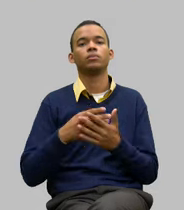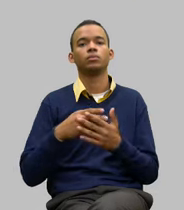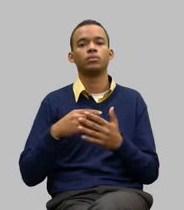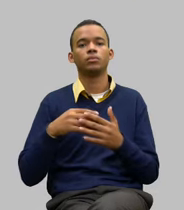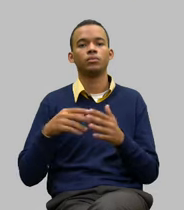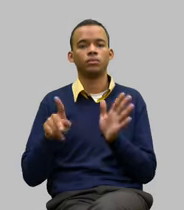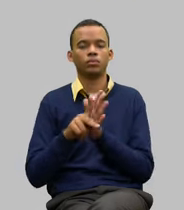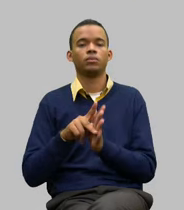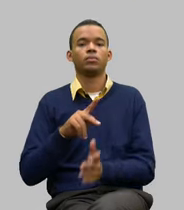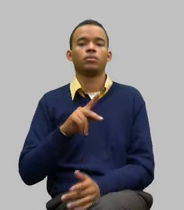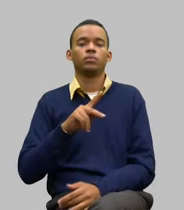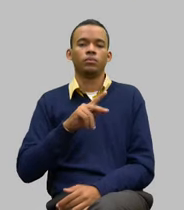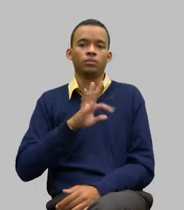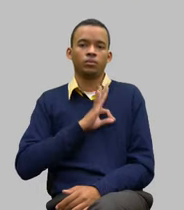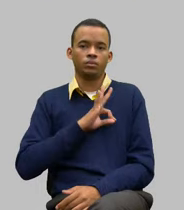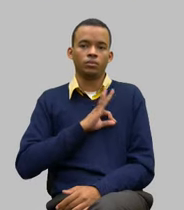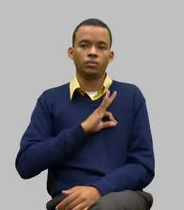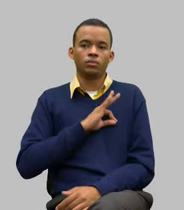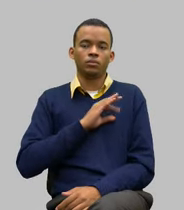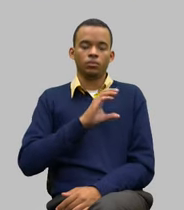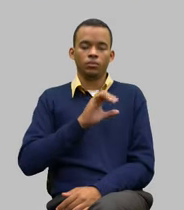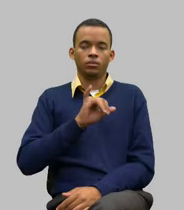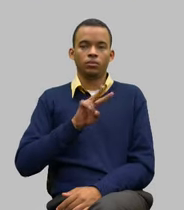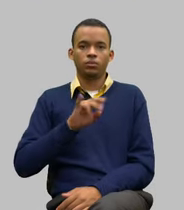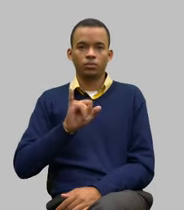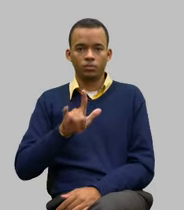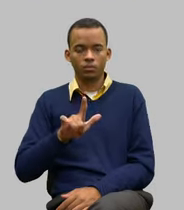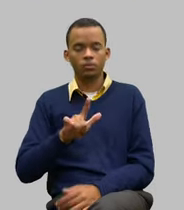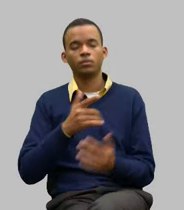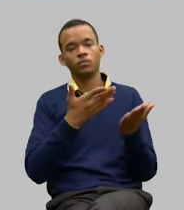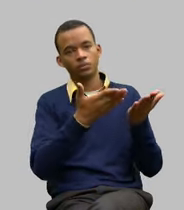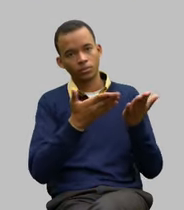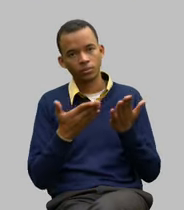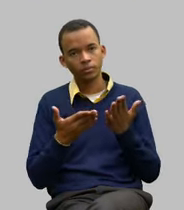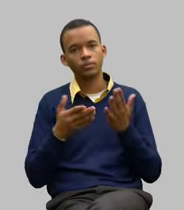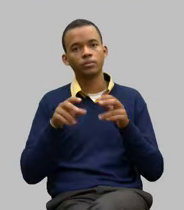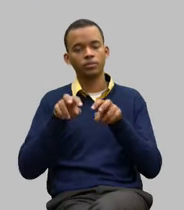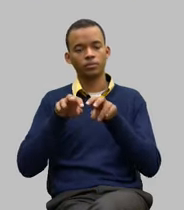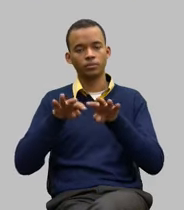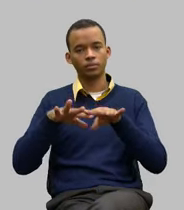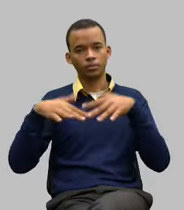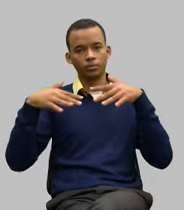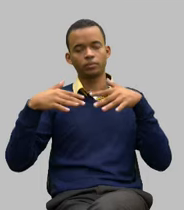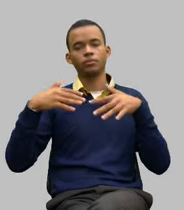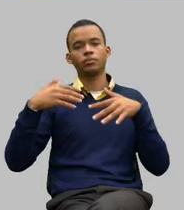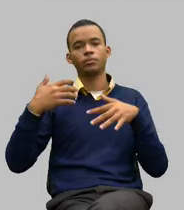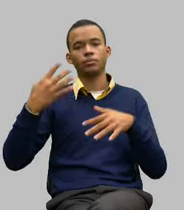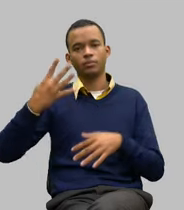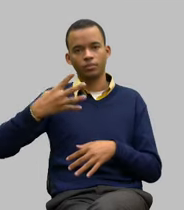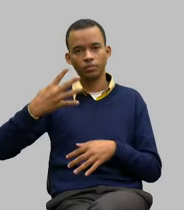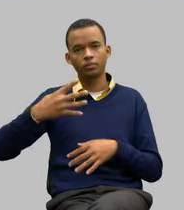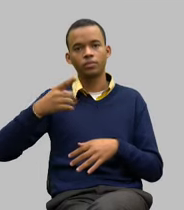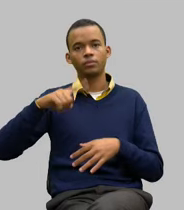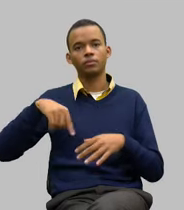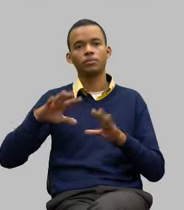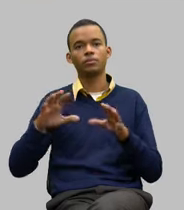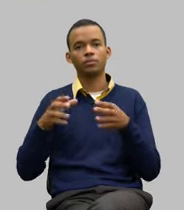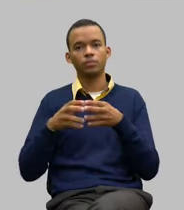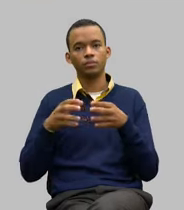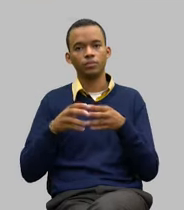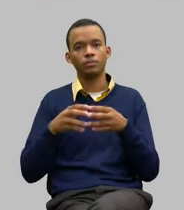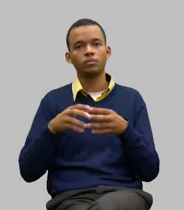sejam bem-vindos ao plenarinho quat aos trabalhos da comissão de Segurança Pública tá registrada Aí segundo ano do ensino